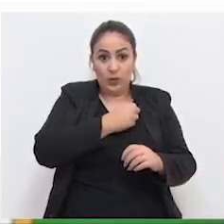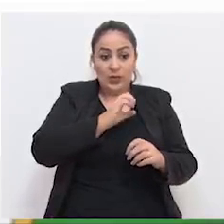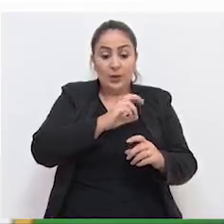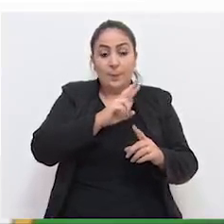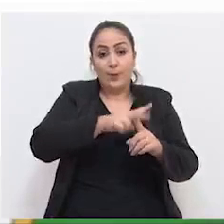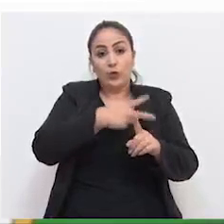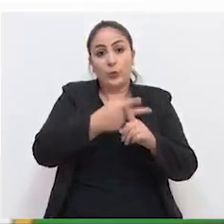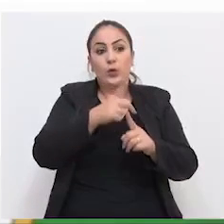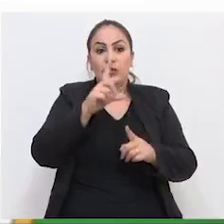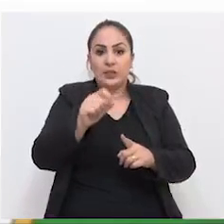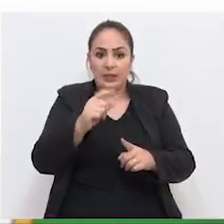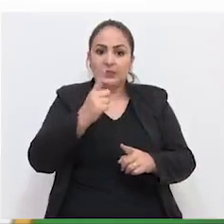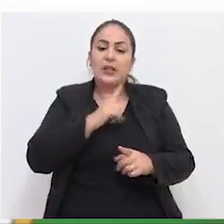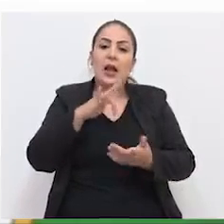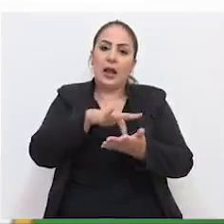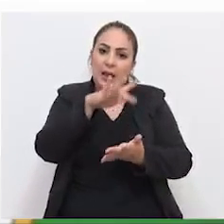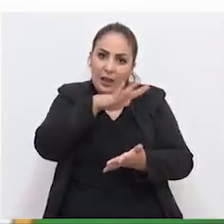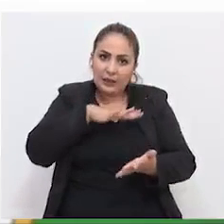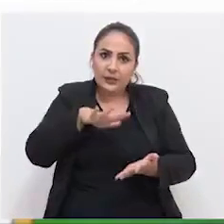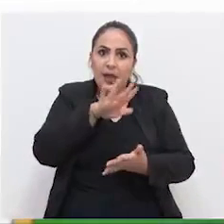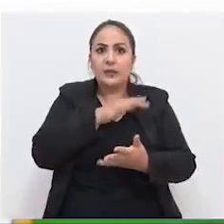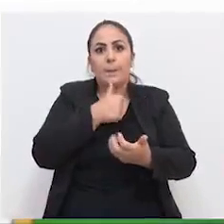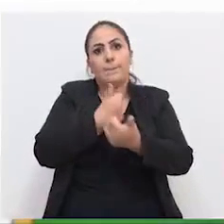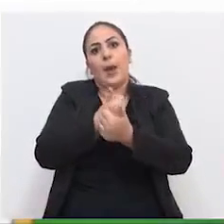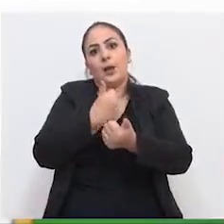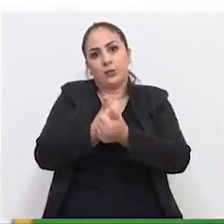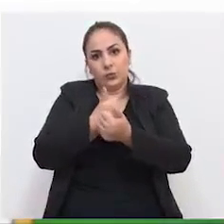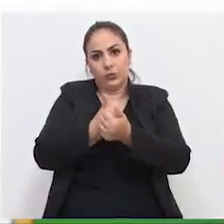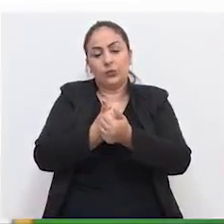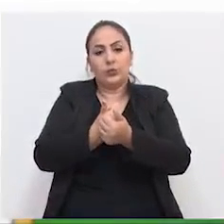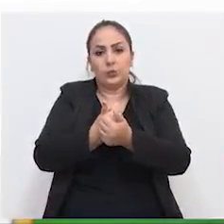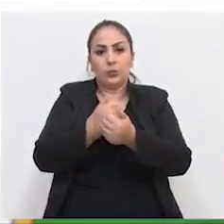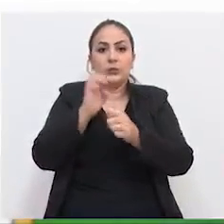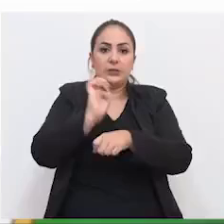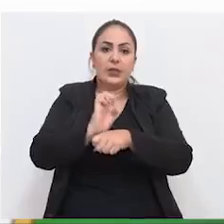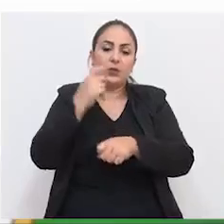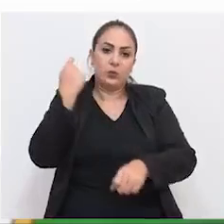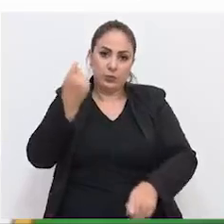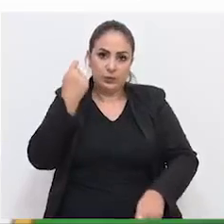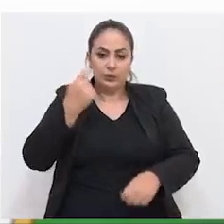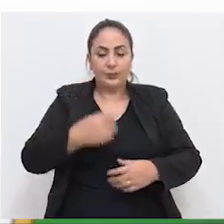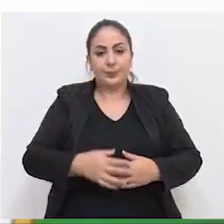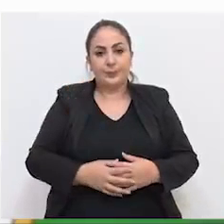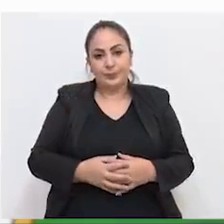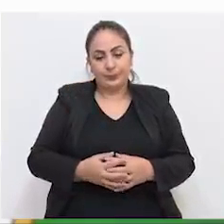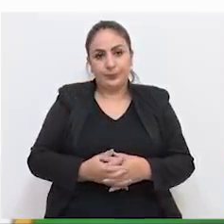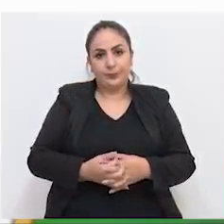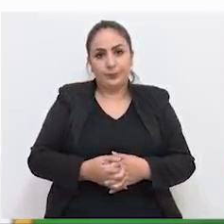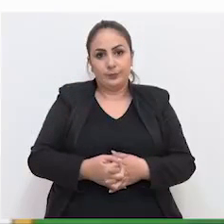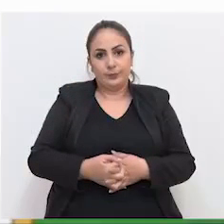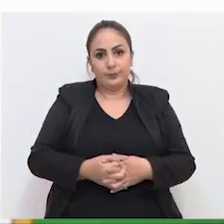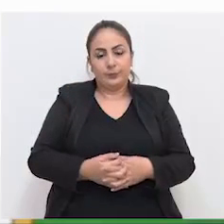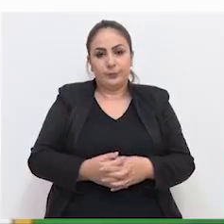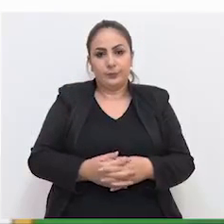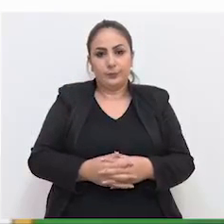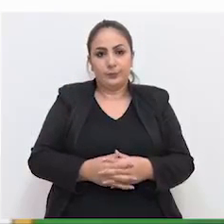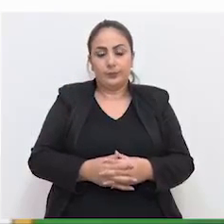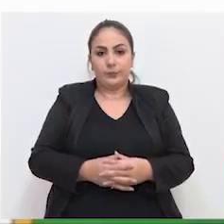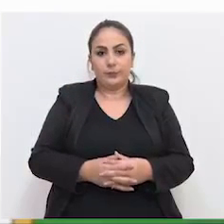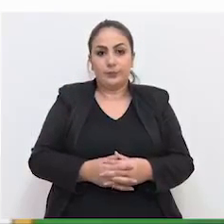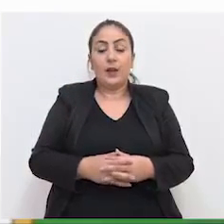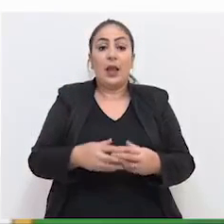por 10 e a gente tem uma situação bem próxima à realidade do estado do Rio Grande do Sul.